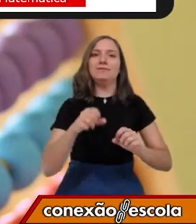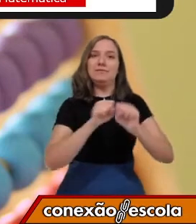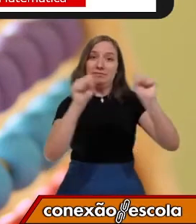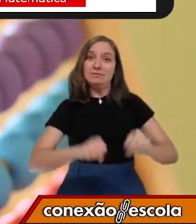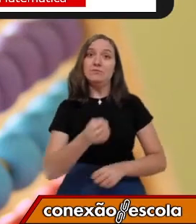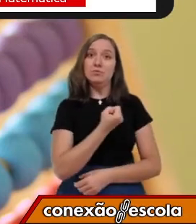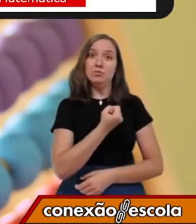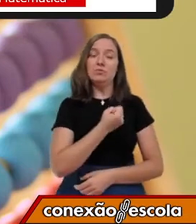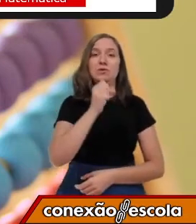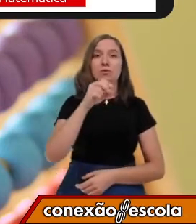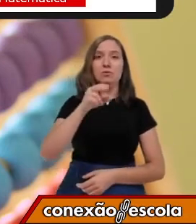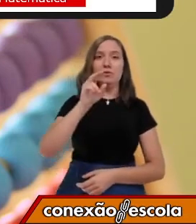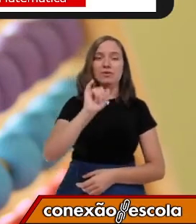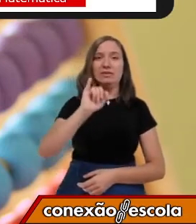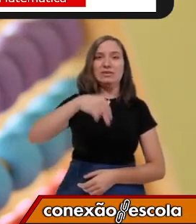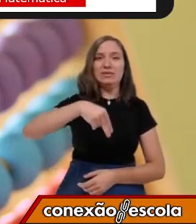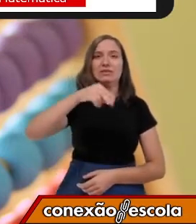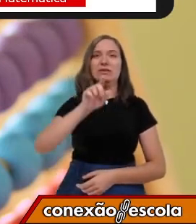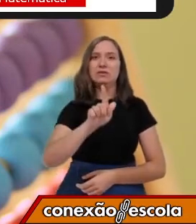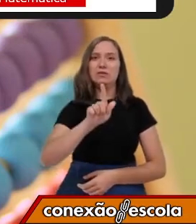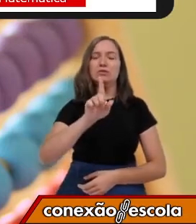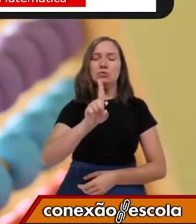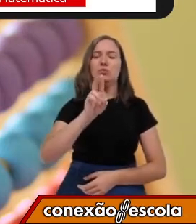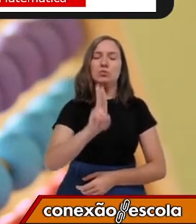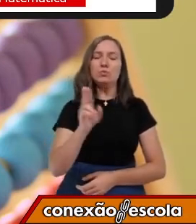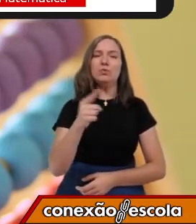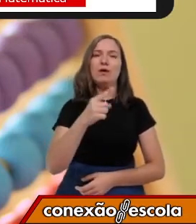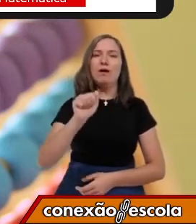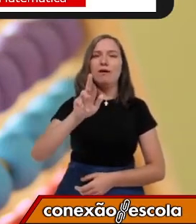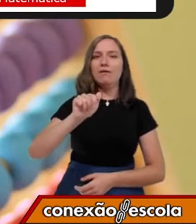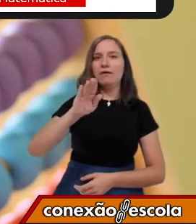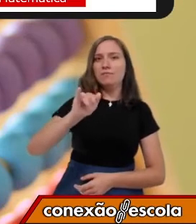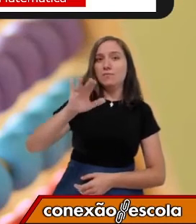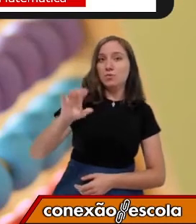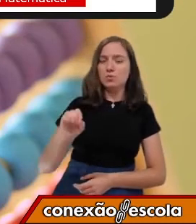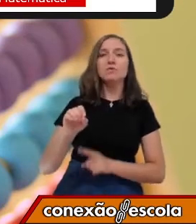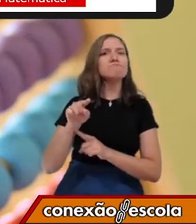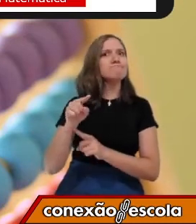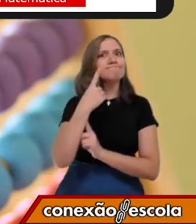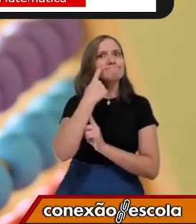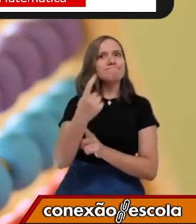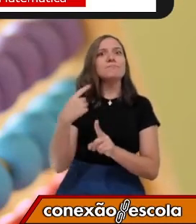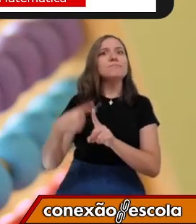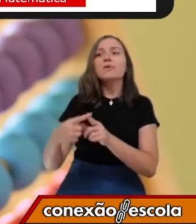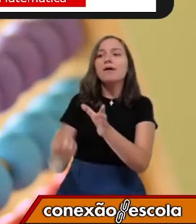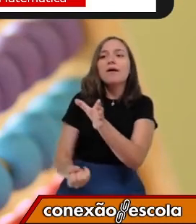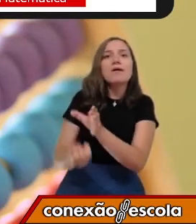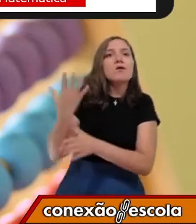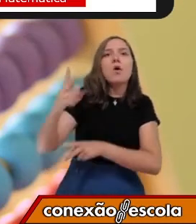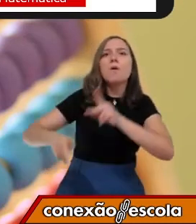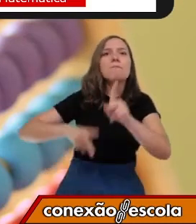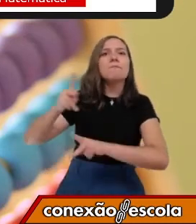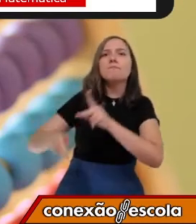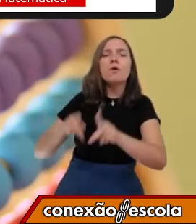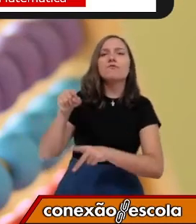indo-arábico. Esse sistema de numeração, a história dele é bastante interessante. Os povos que criaram esse sistema de numeração são